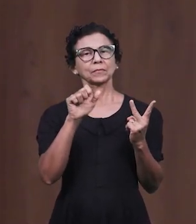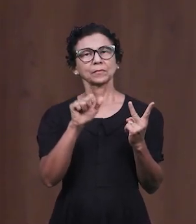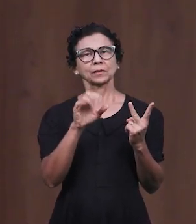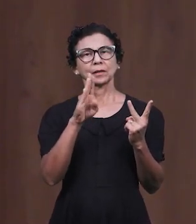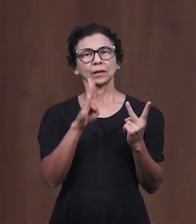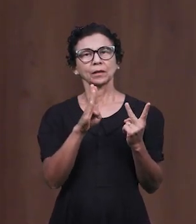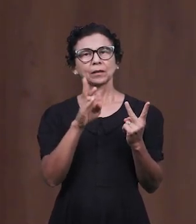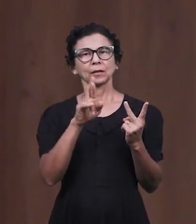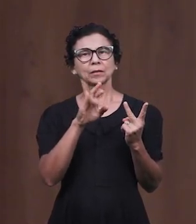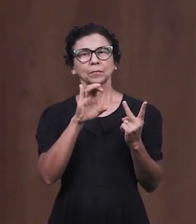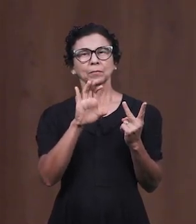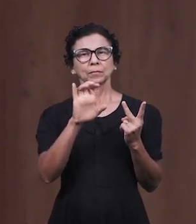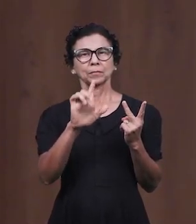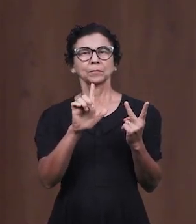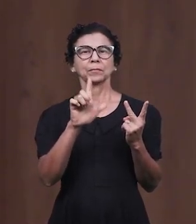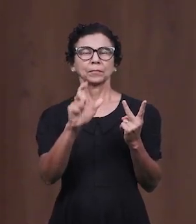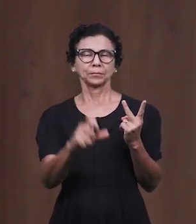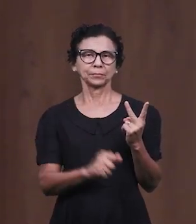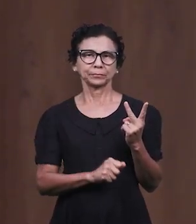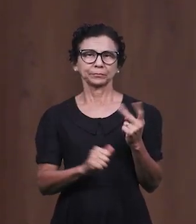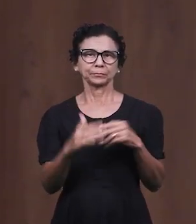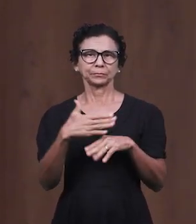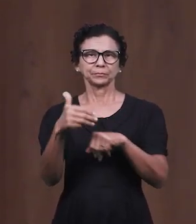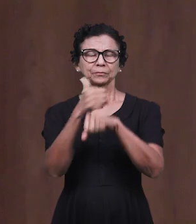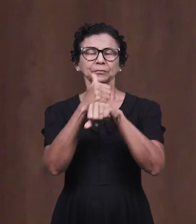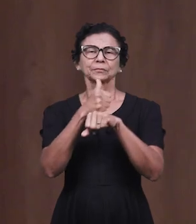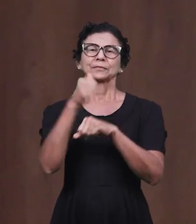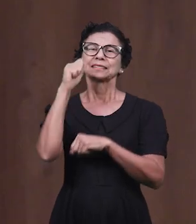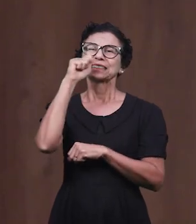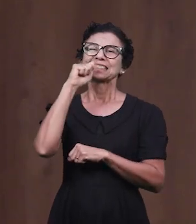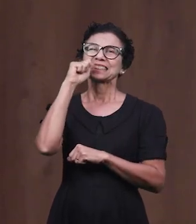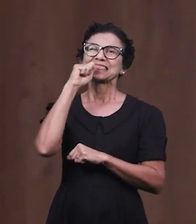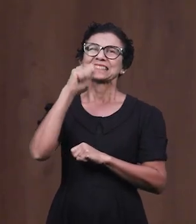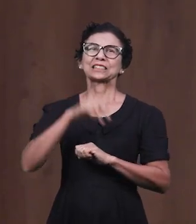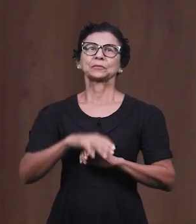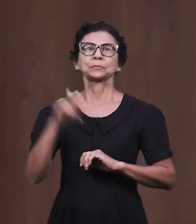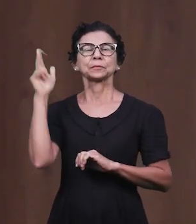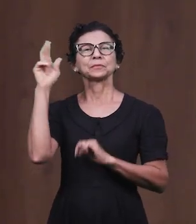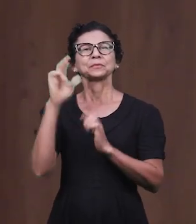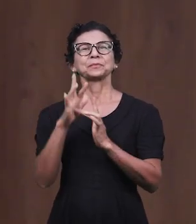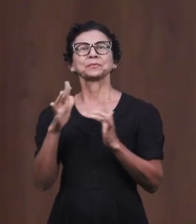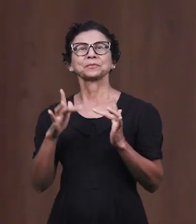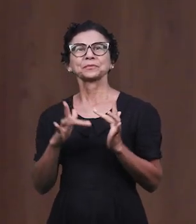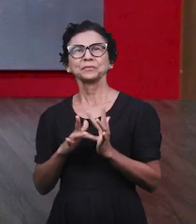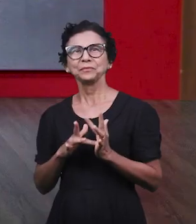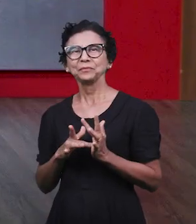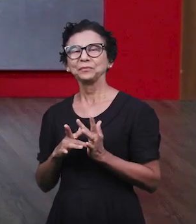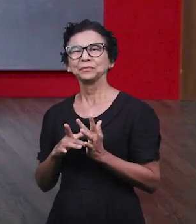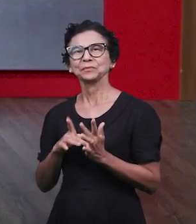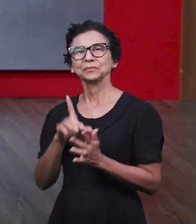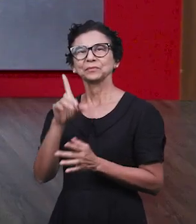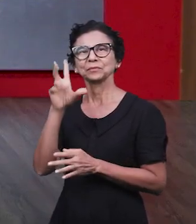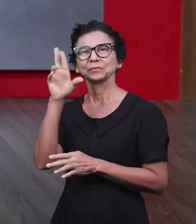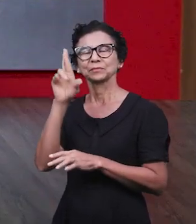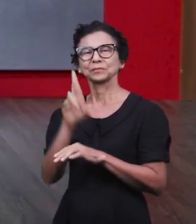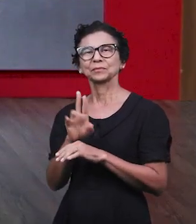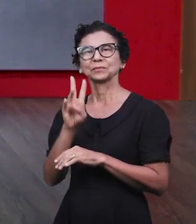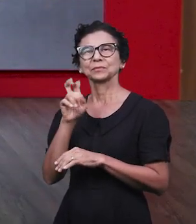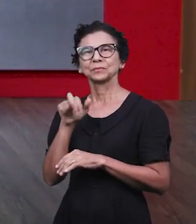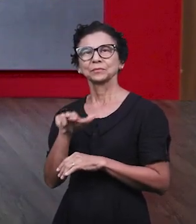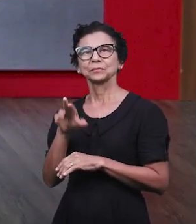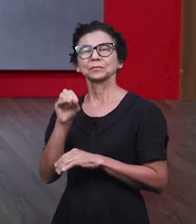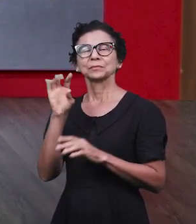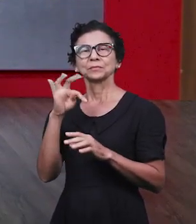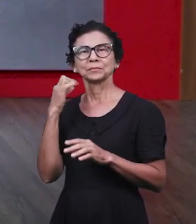a doutora Gabriela, que são cirurgiões dentistas. A paz do Senhor Jesus. A paz do Senhor Jesus,